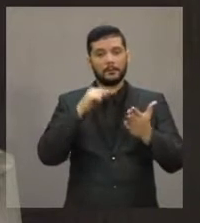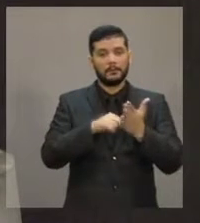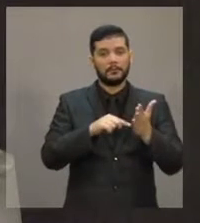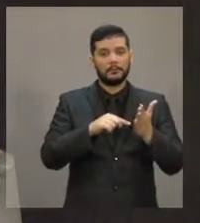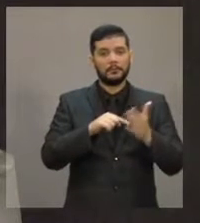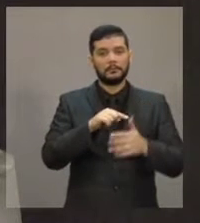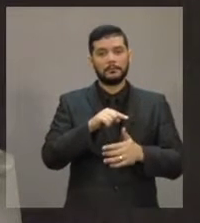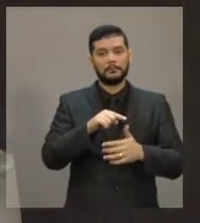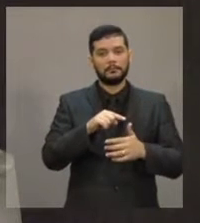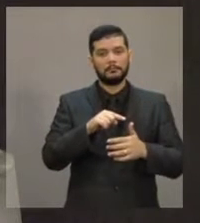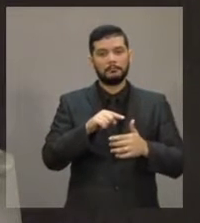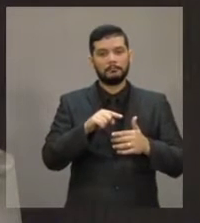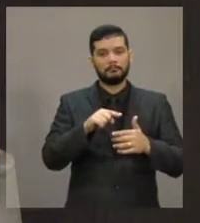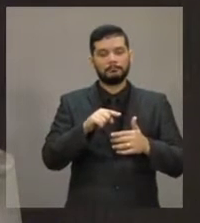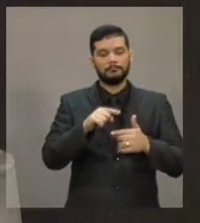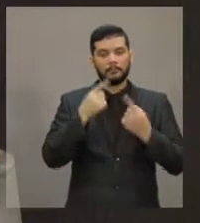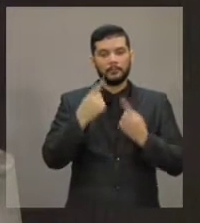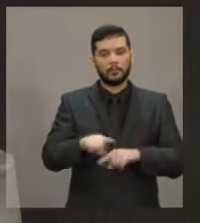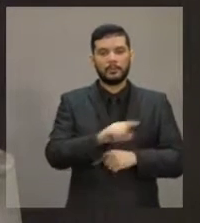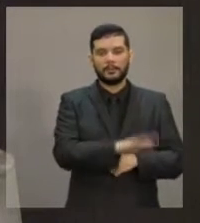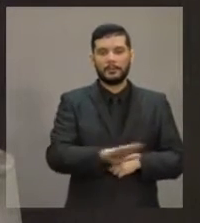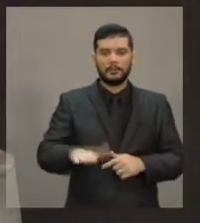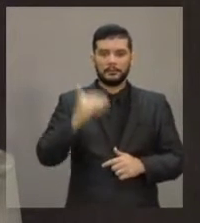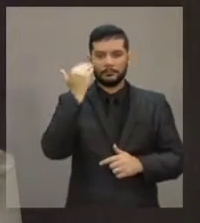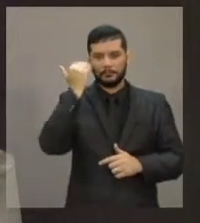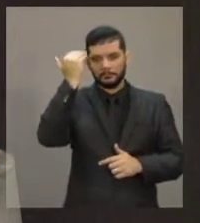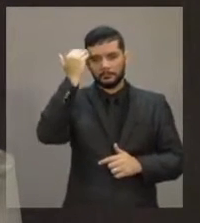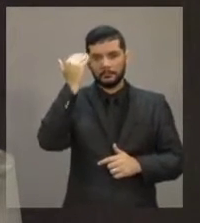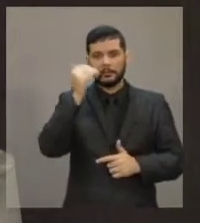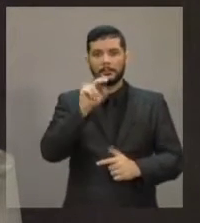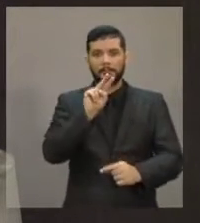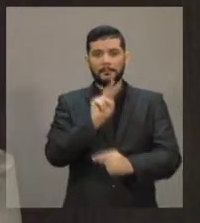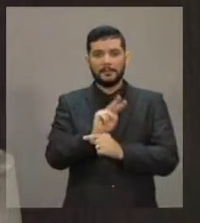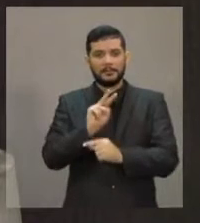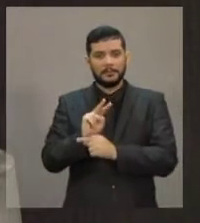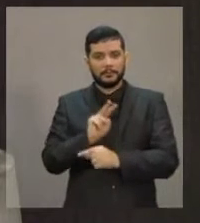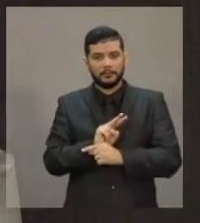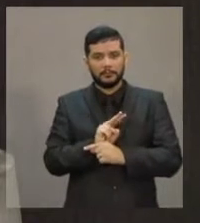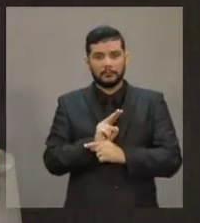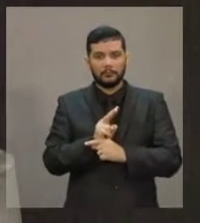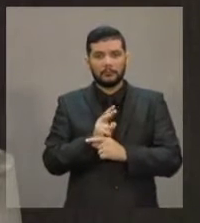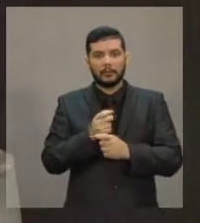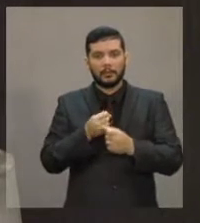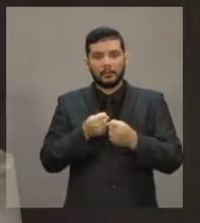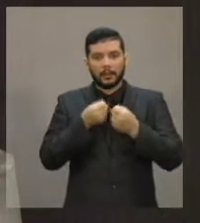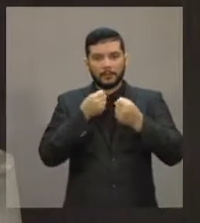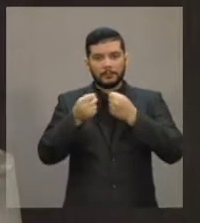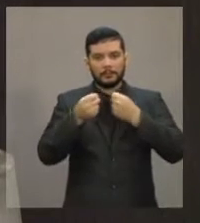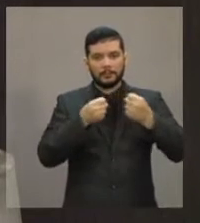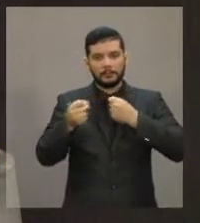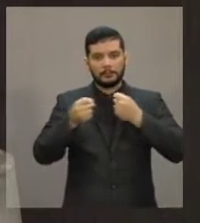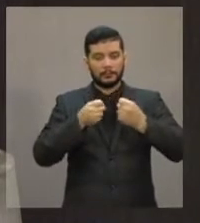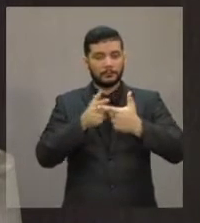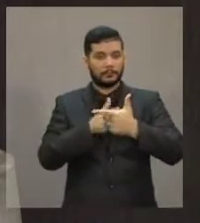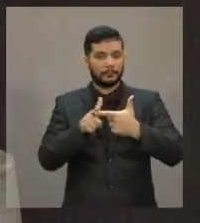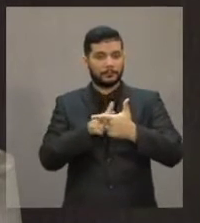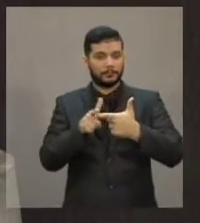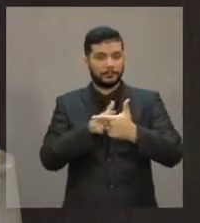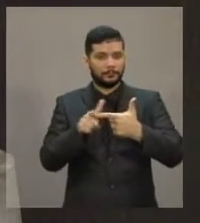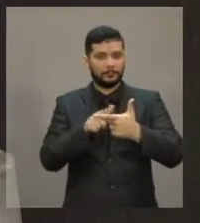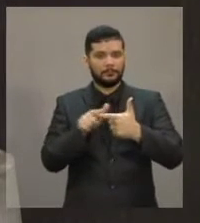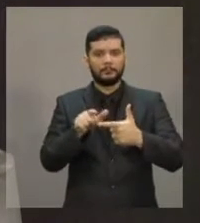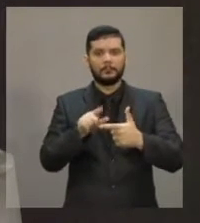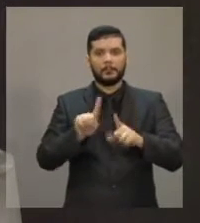criança, para que essas comissões sejam de prevenção, mediação positiva de conflitos e